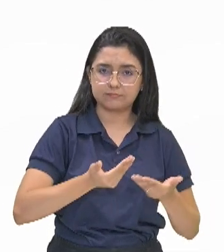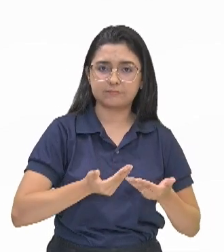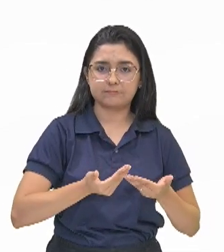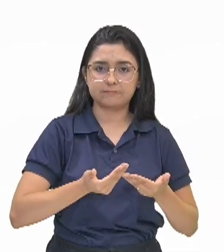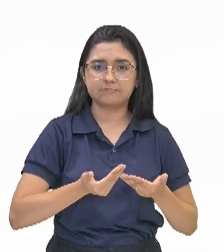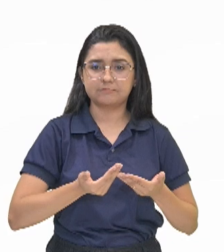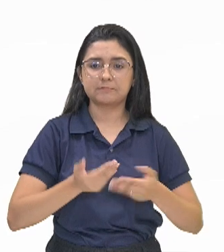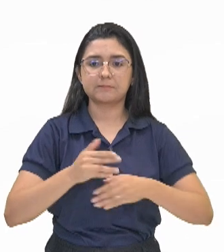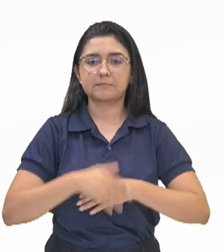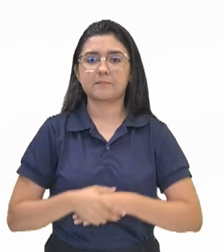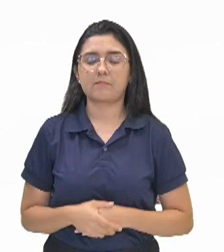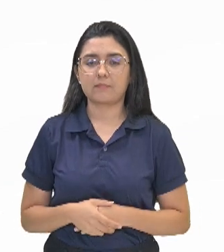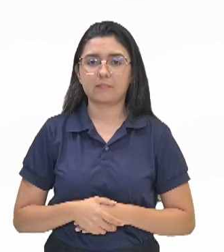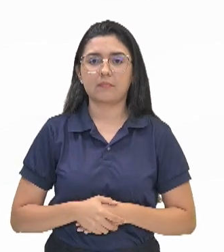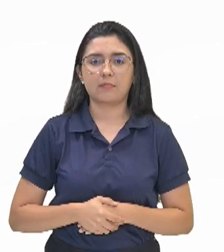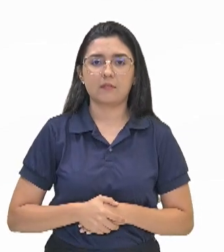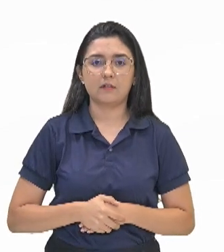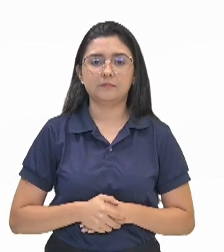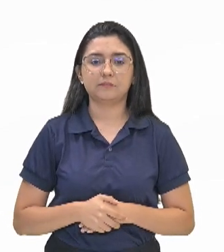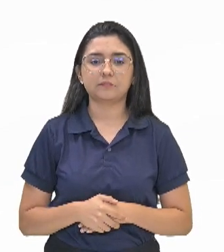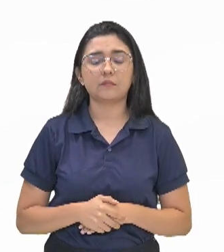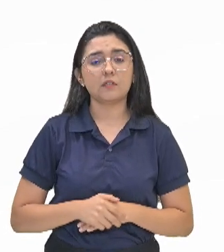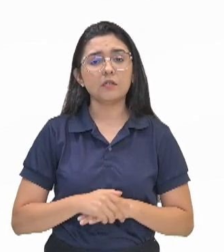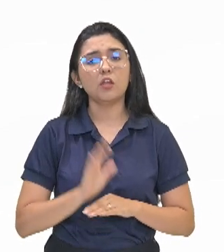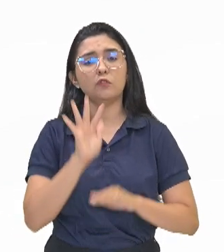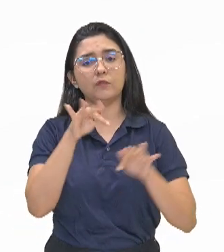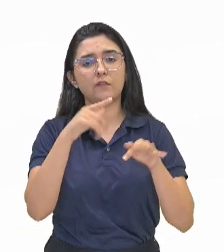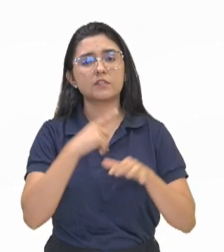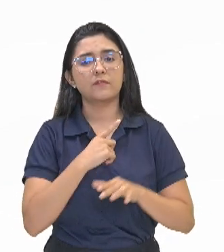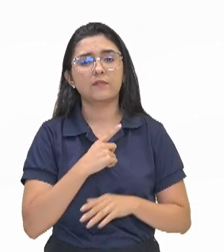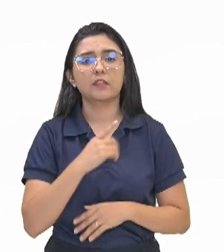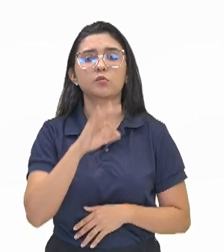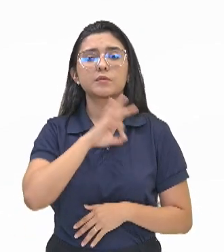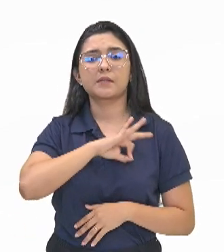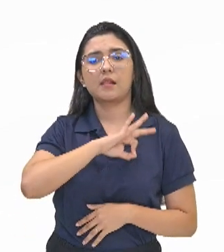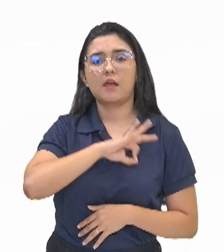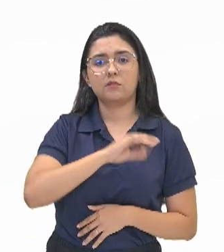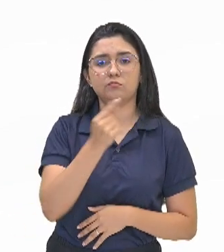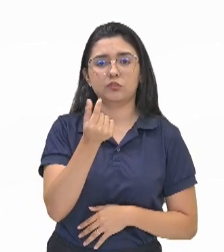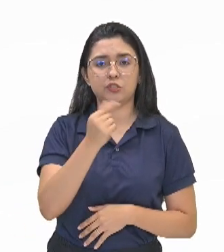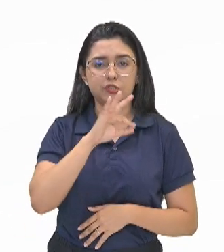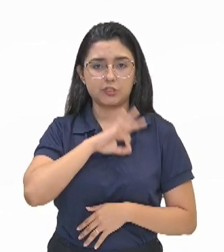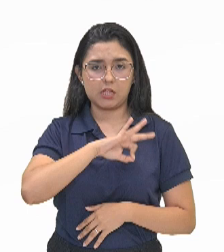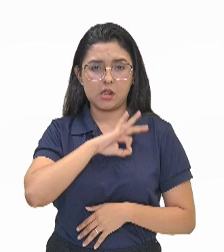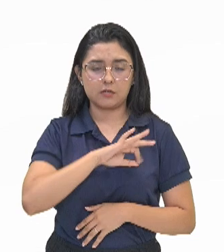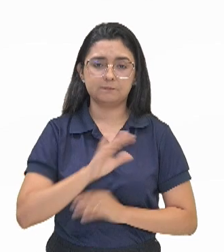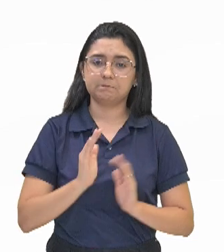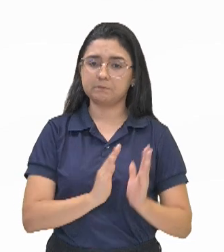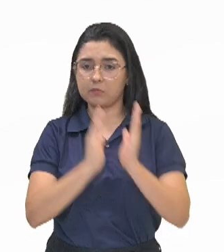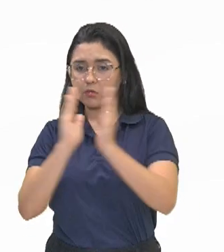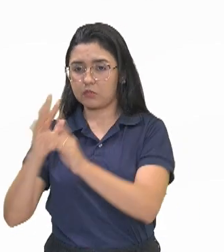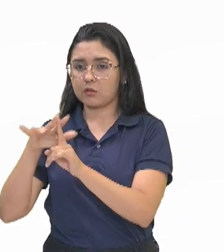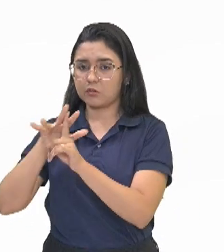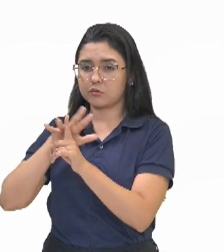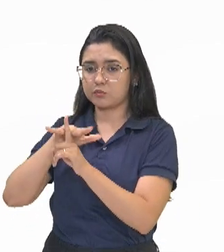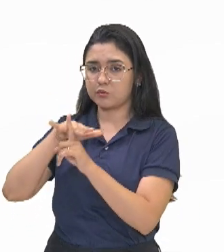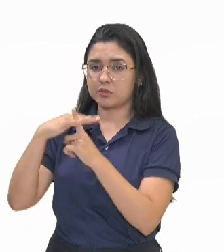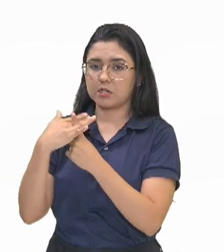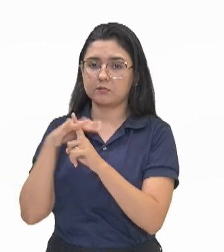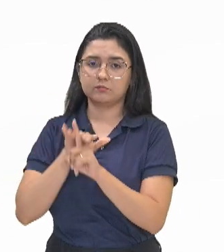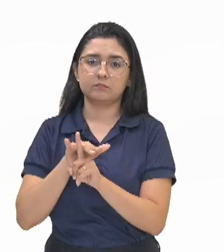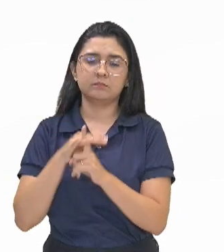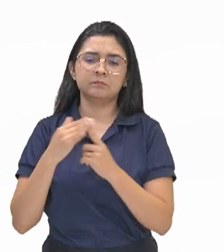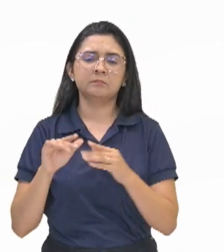um operário, e você, então, vai receber um salário. Né? E no socialismo, eles, no olhar